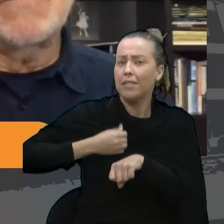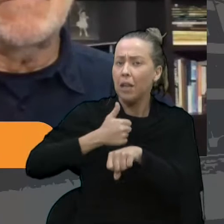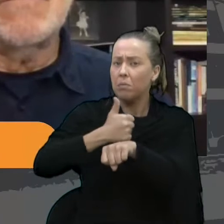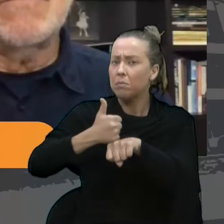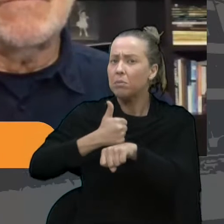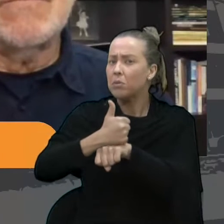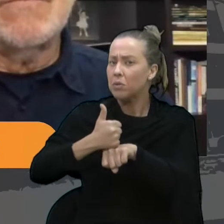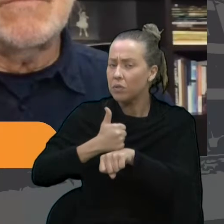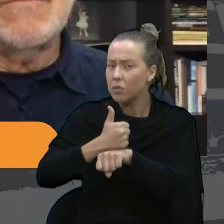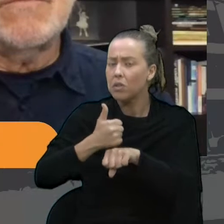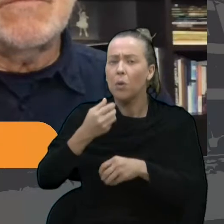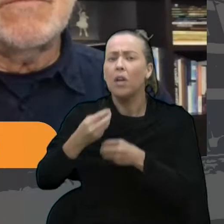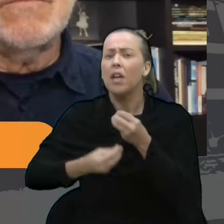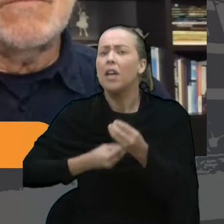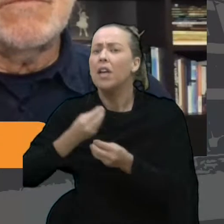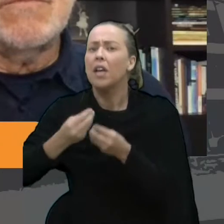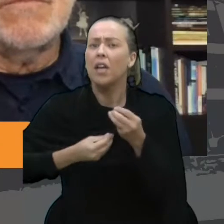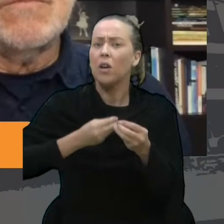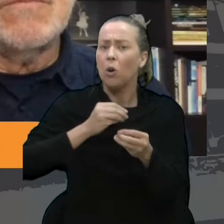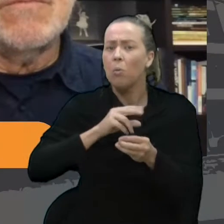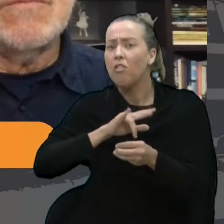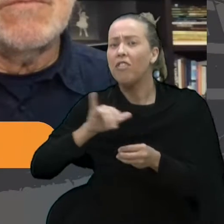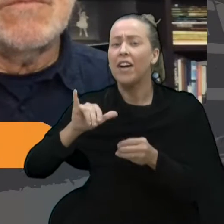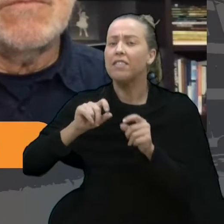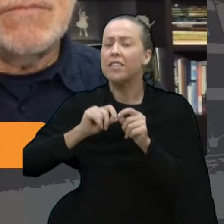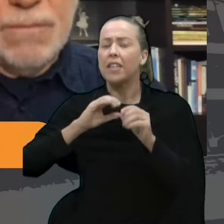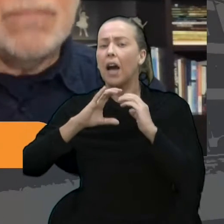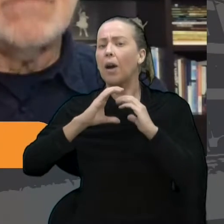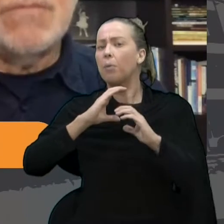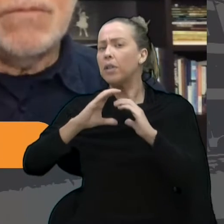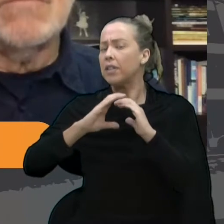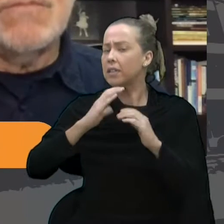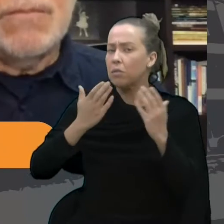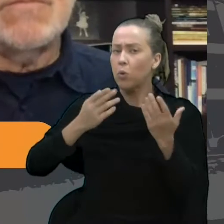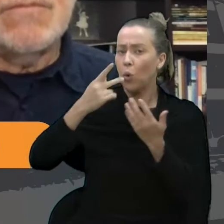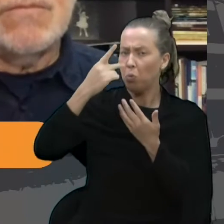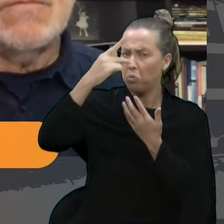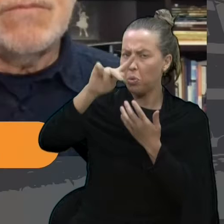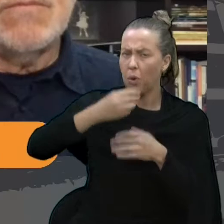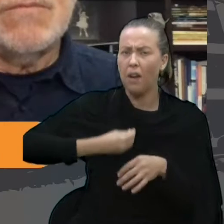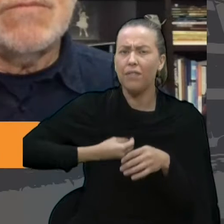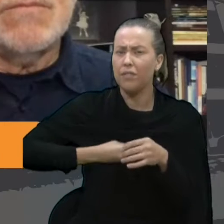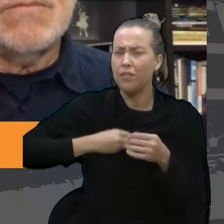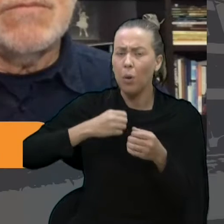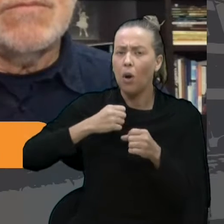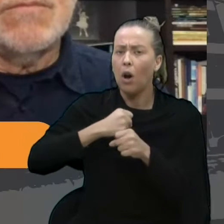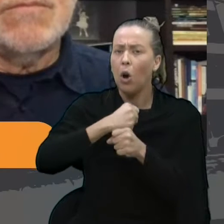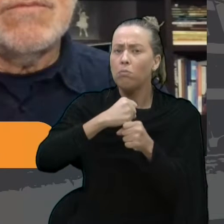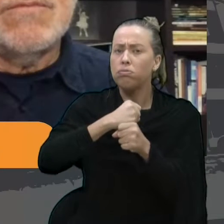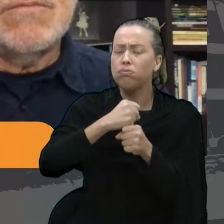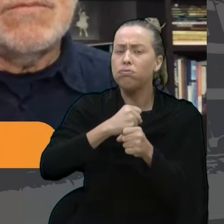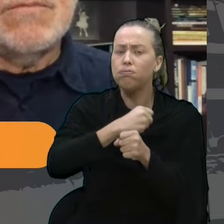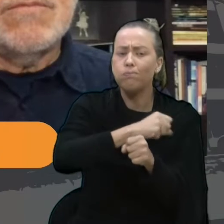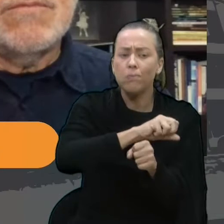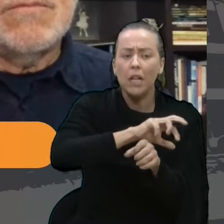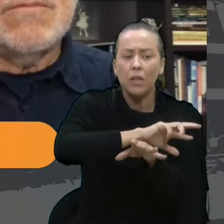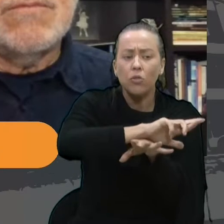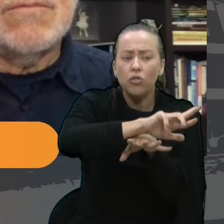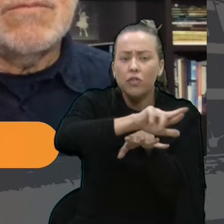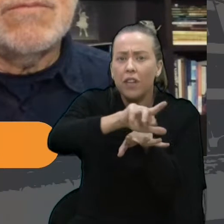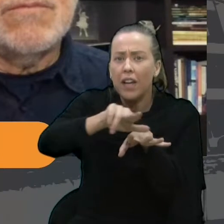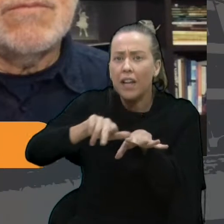profissional e como fazer comunicação. Para ti, que viveu diferentes períodos, como viver